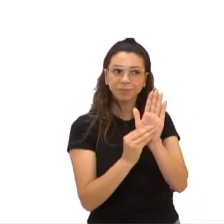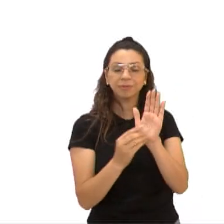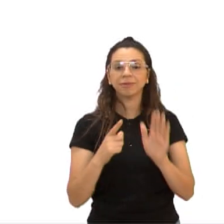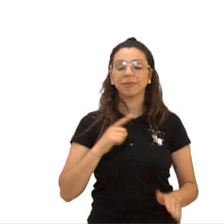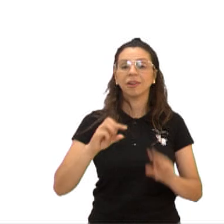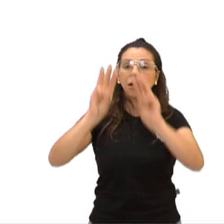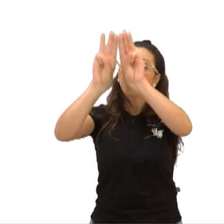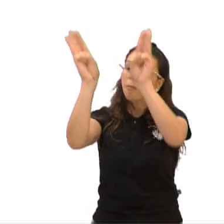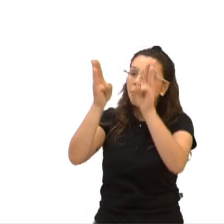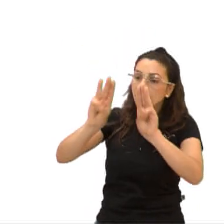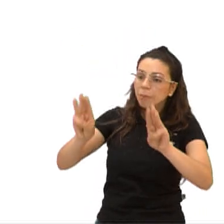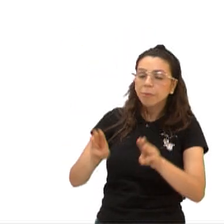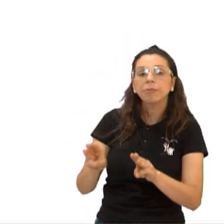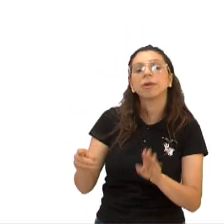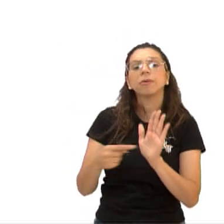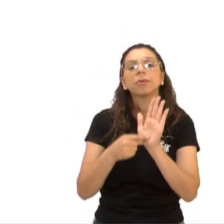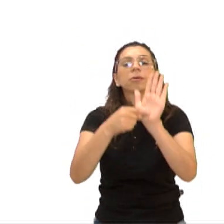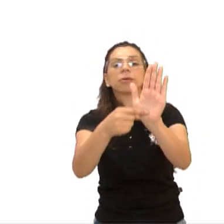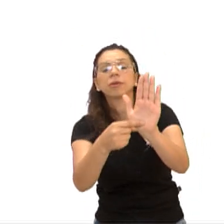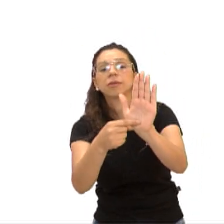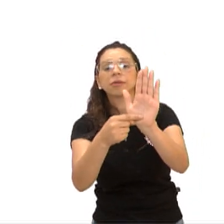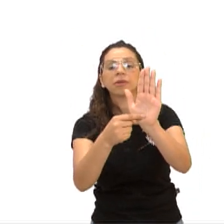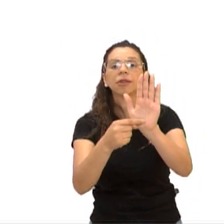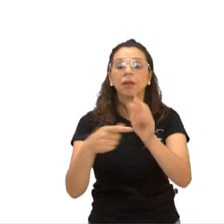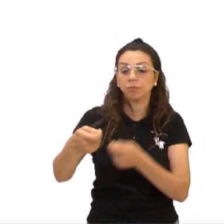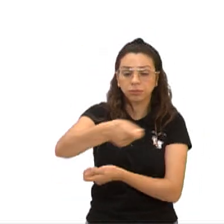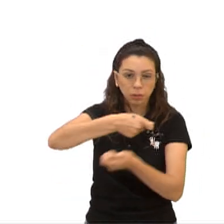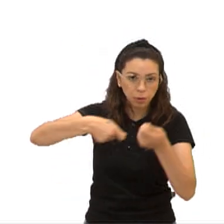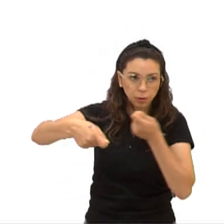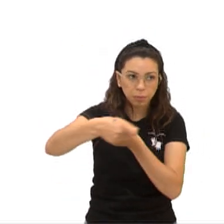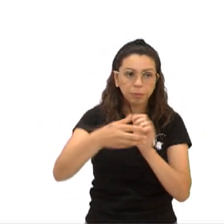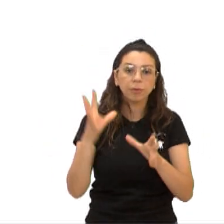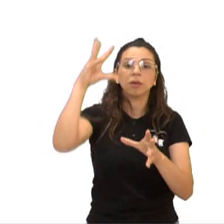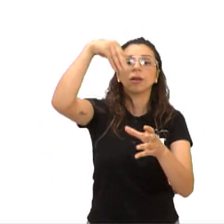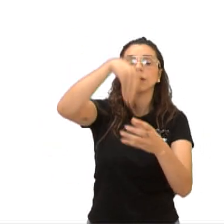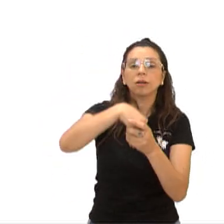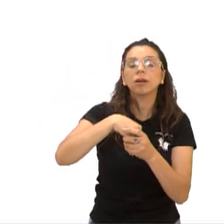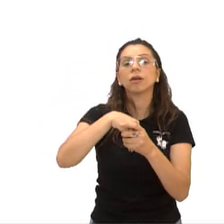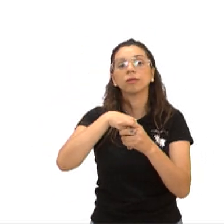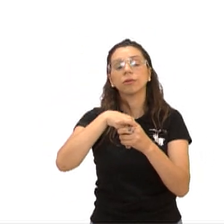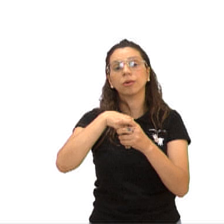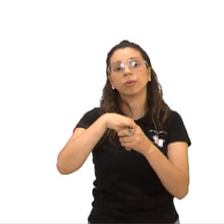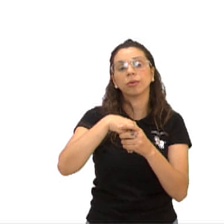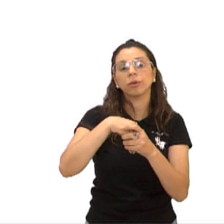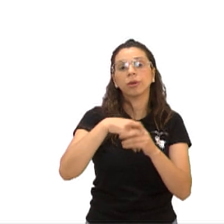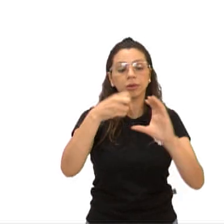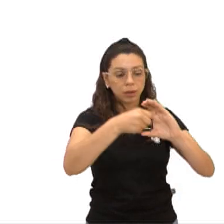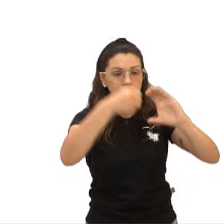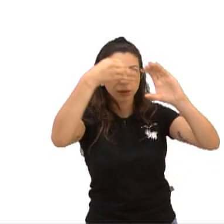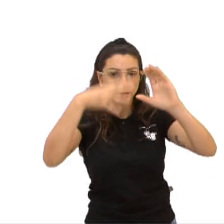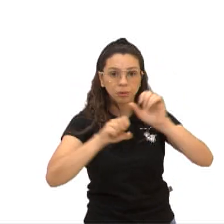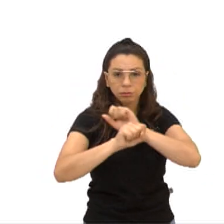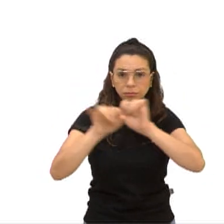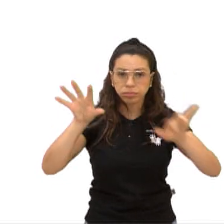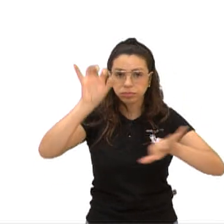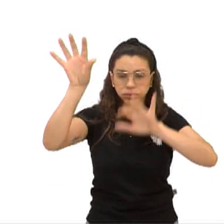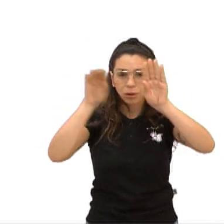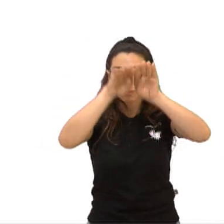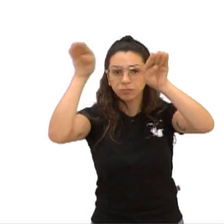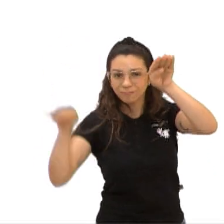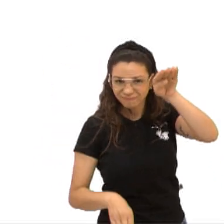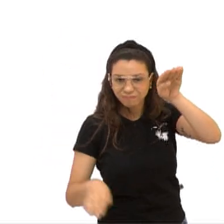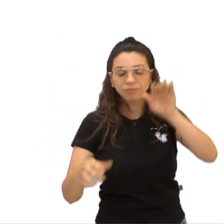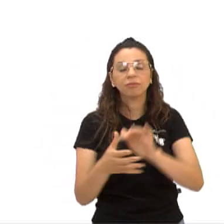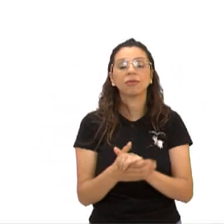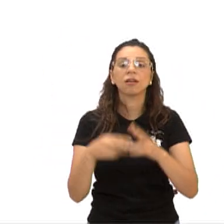mapinha está aqui para fazer uma abordagem da economia. Então, dentro da perspectiva que a gente falou dessa distribuição desigual, a